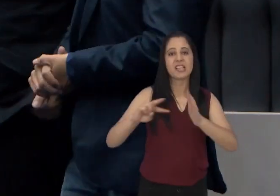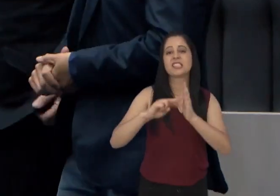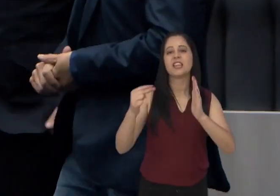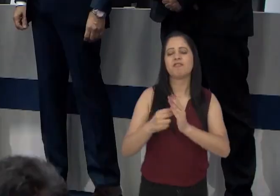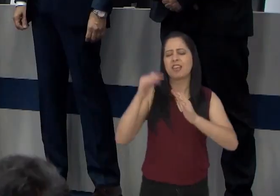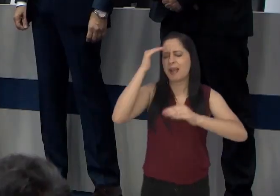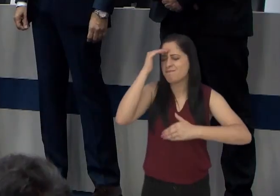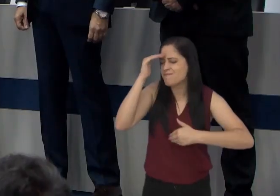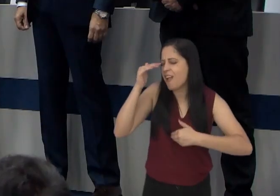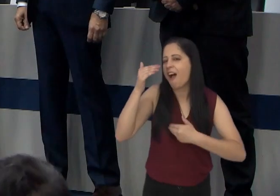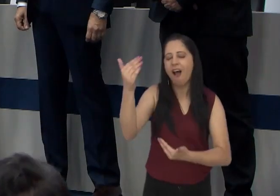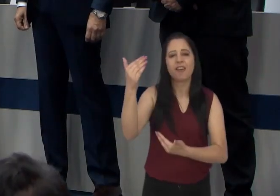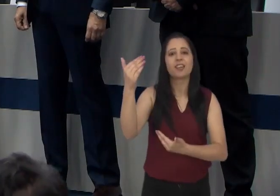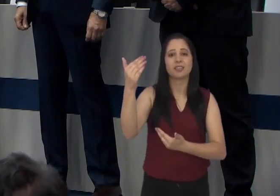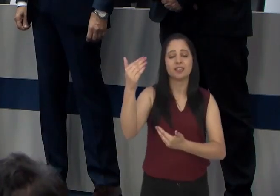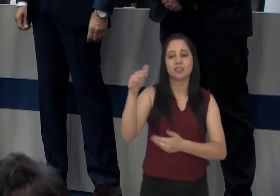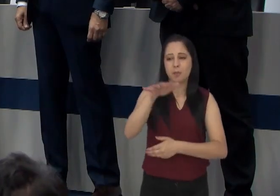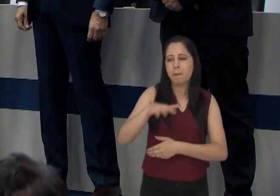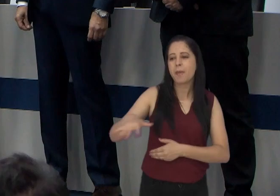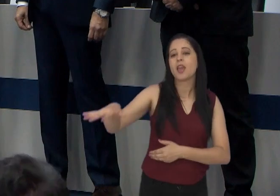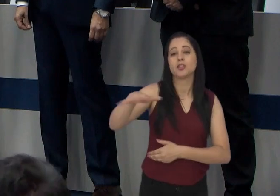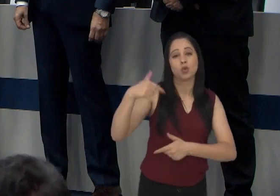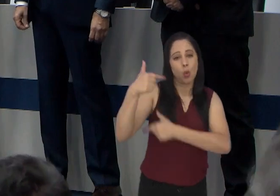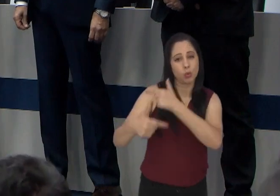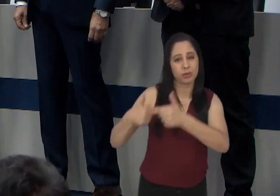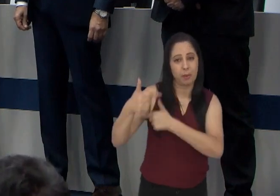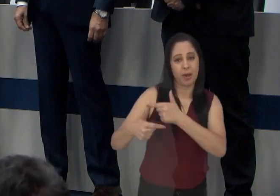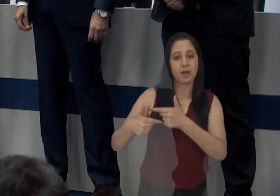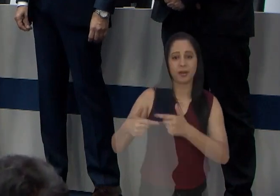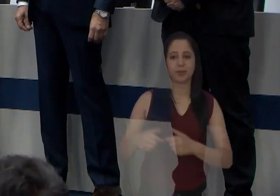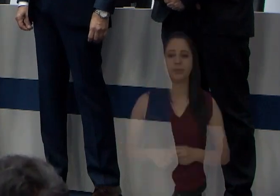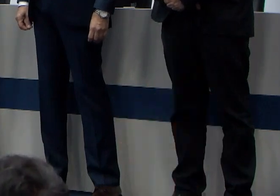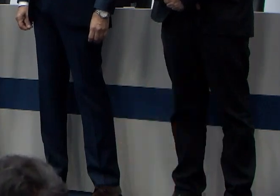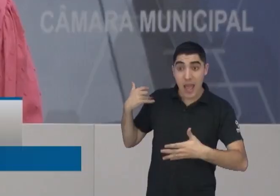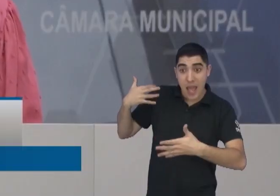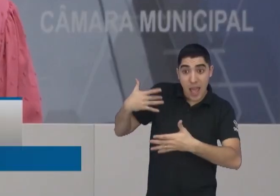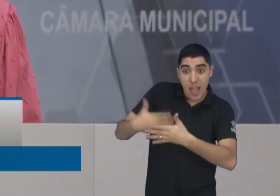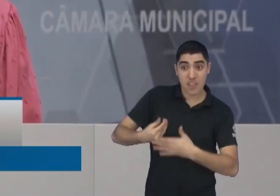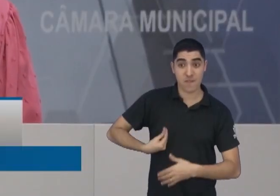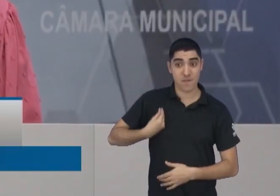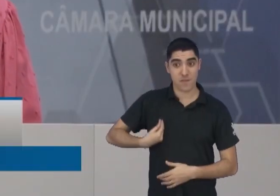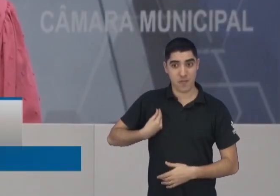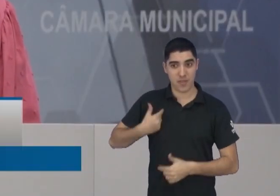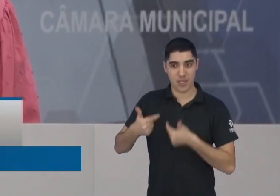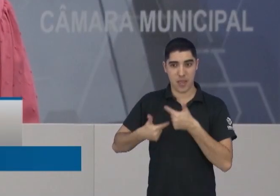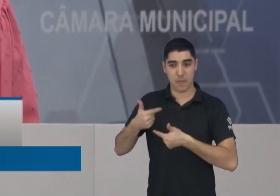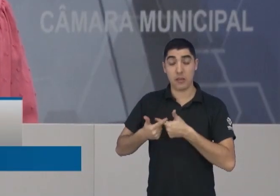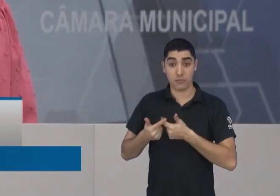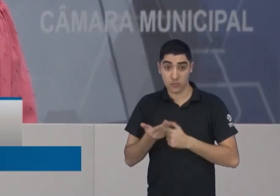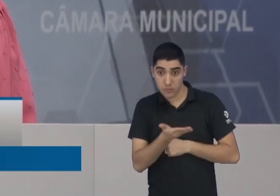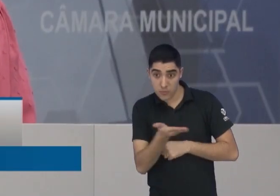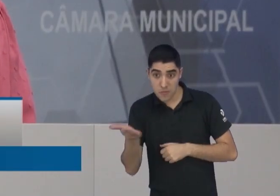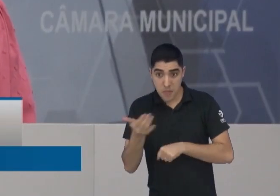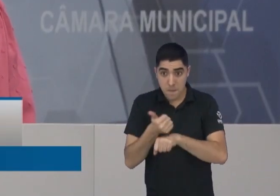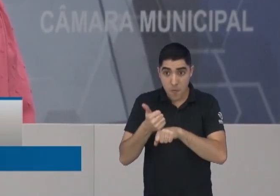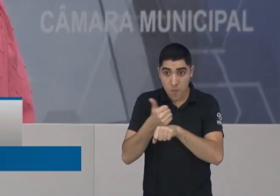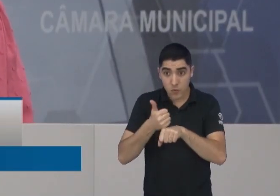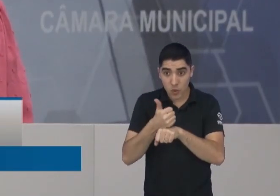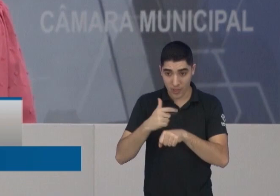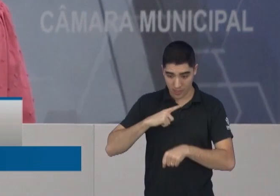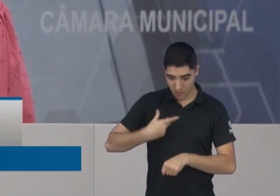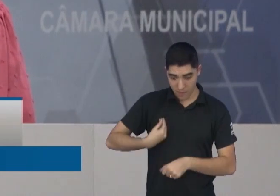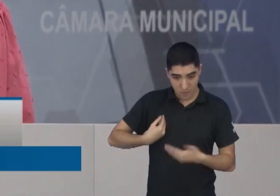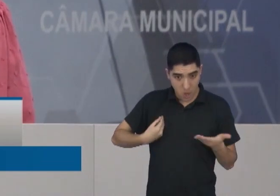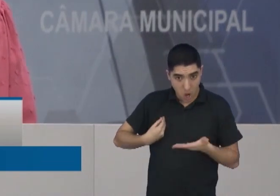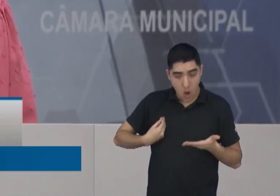agradecimento da Câmara pelos serviços de todos que atuam no setor em nossa região. Os profissionais que estão aqui são profissionais que têm mais de 20